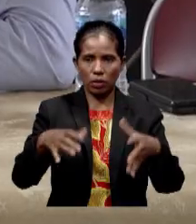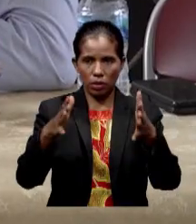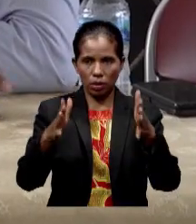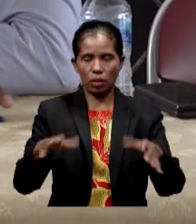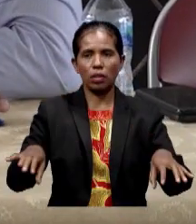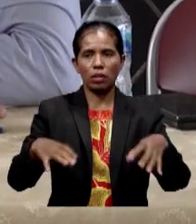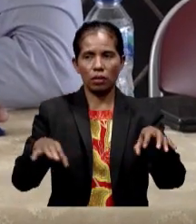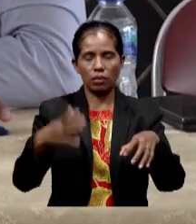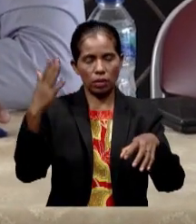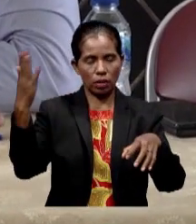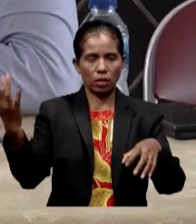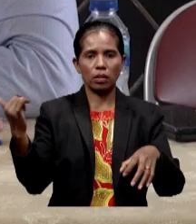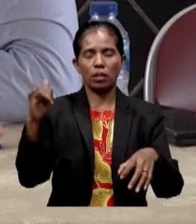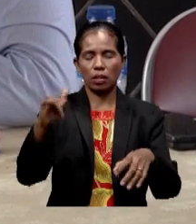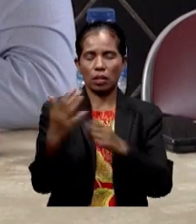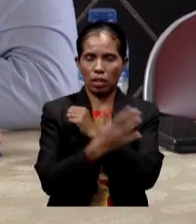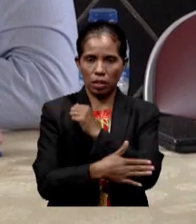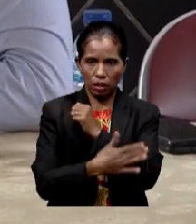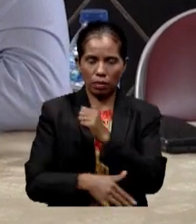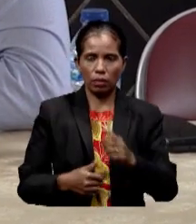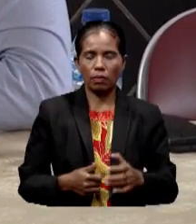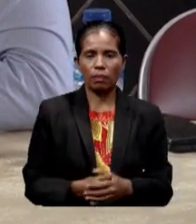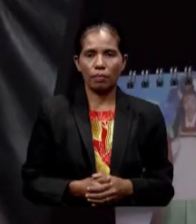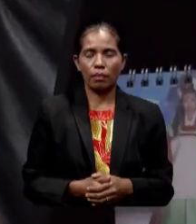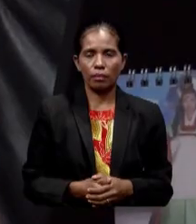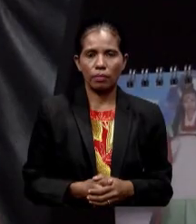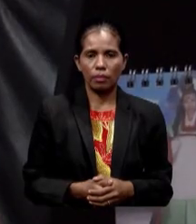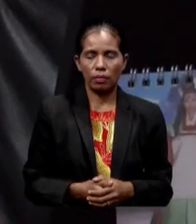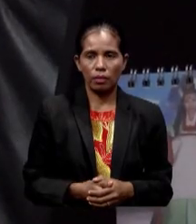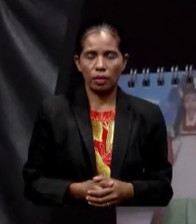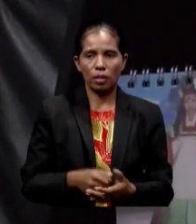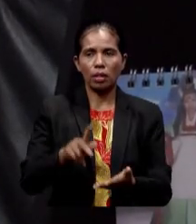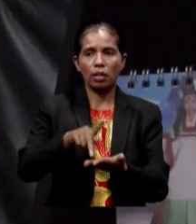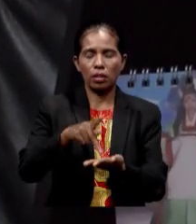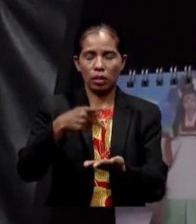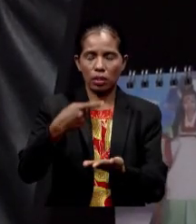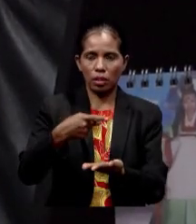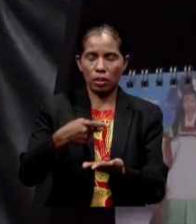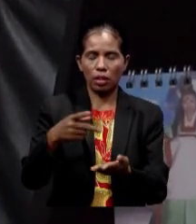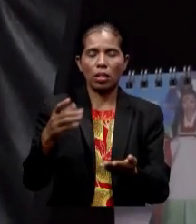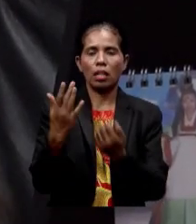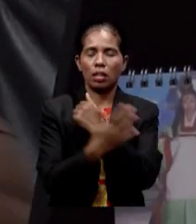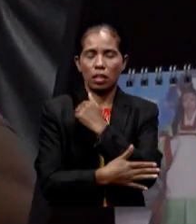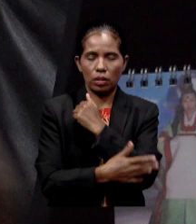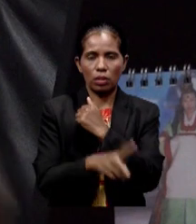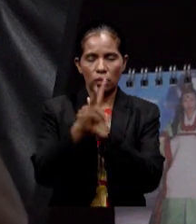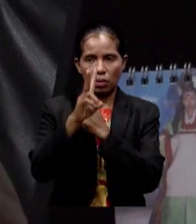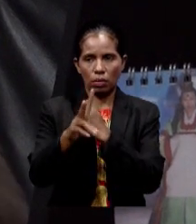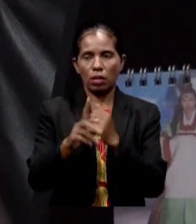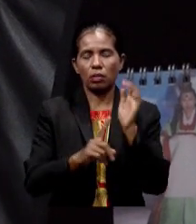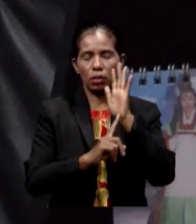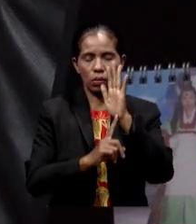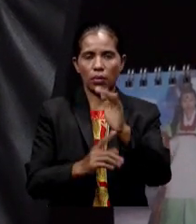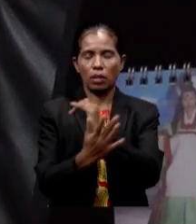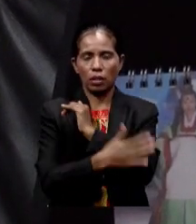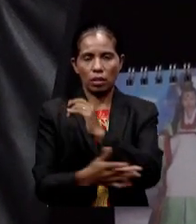ba serviço iha siran ya nação. Salari ne maga sa nação rua ne sa hansa barometer ona ba atu bele aplica ba nação serve